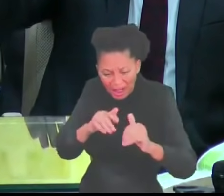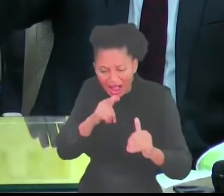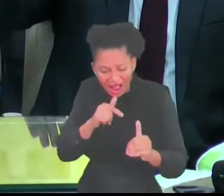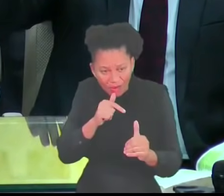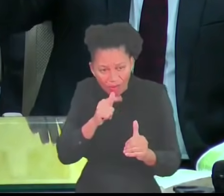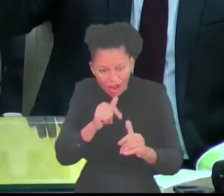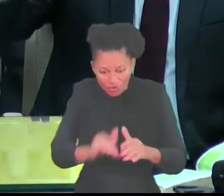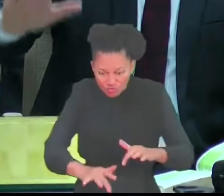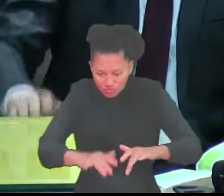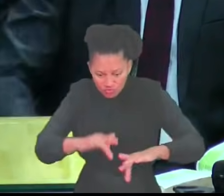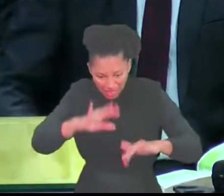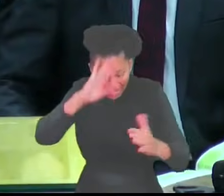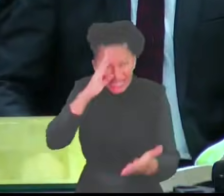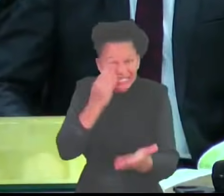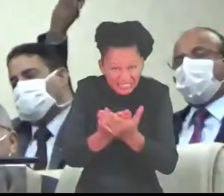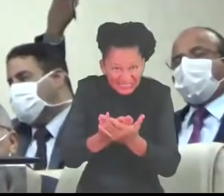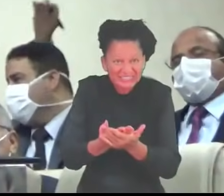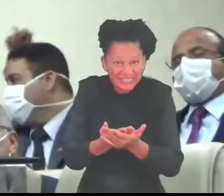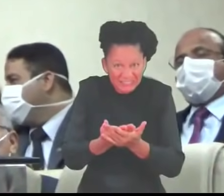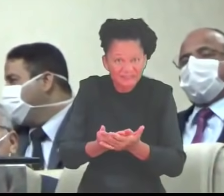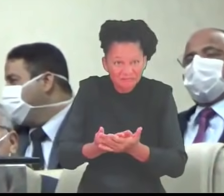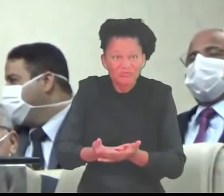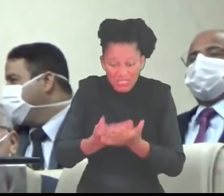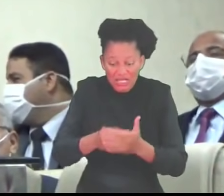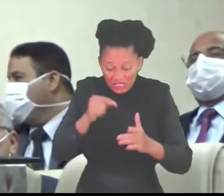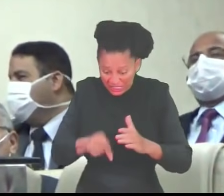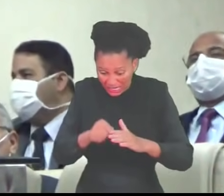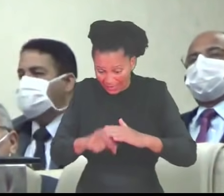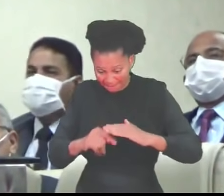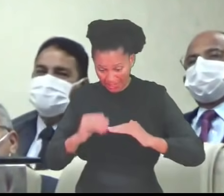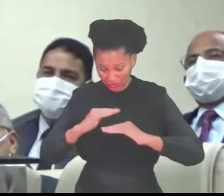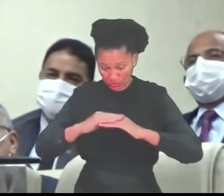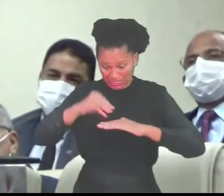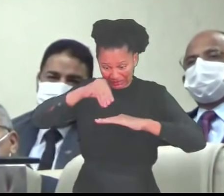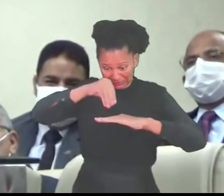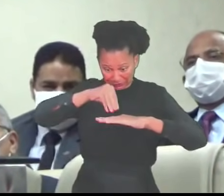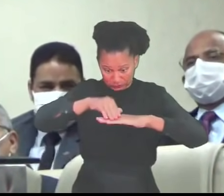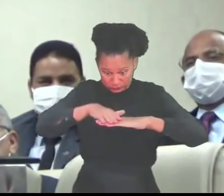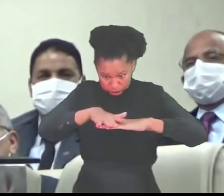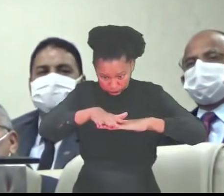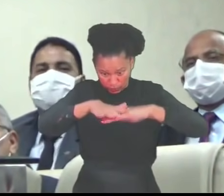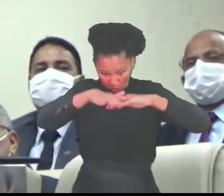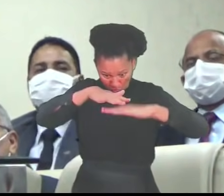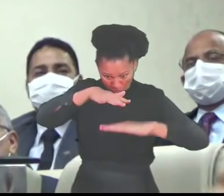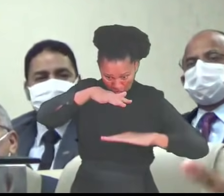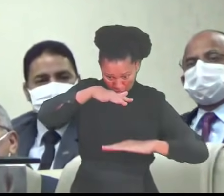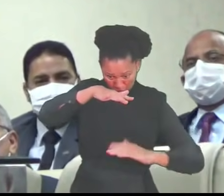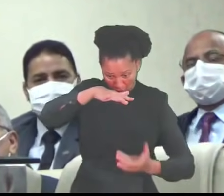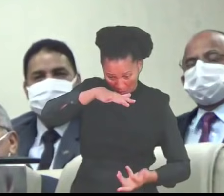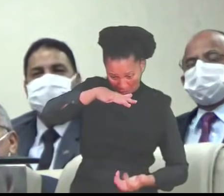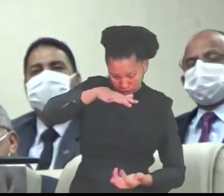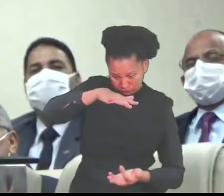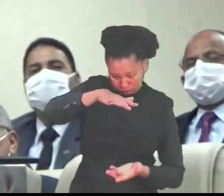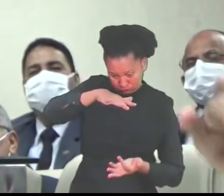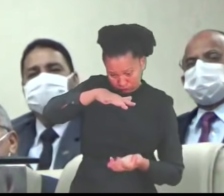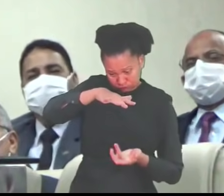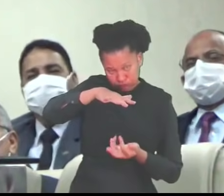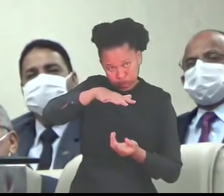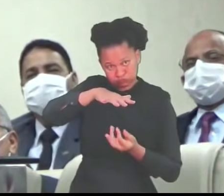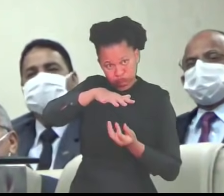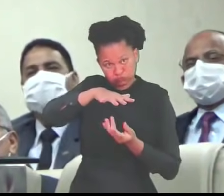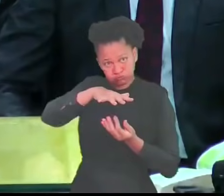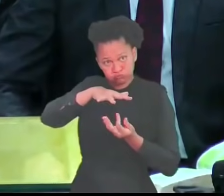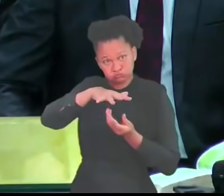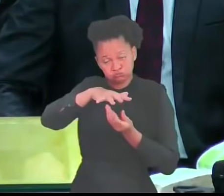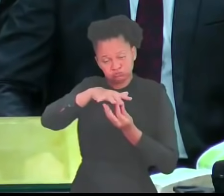Quem acredita que Jeová dá ordem aos lençóis freáticos e eles se movem e eles procuram caminho, eles procuram brechas lá